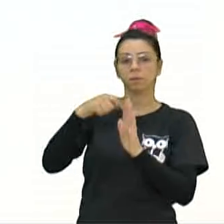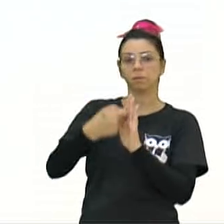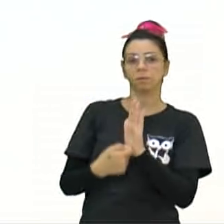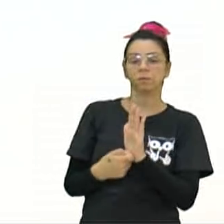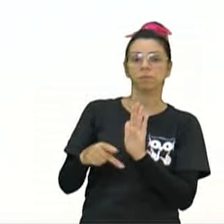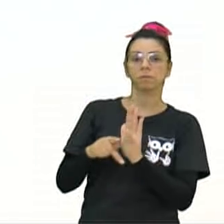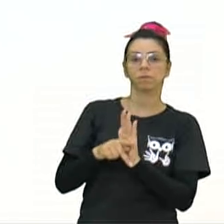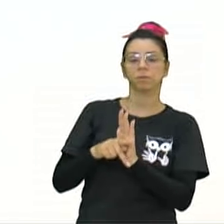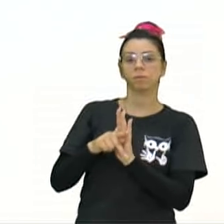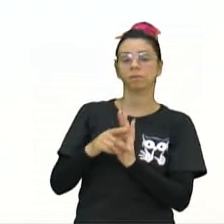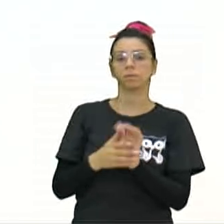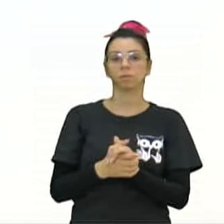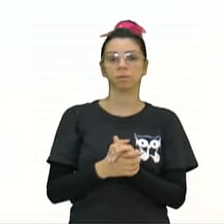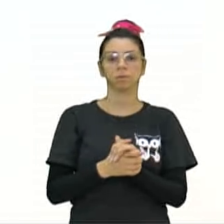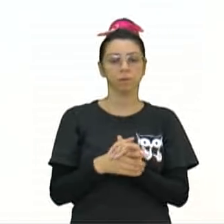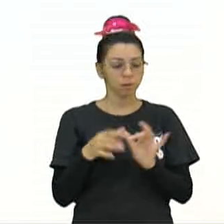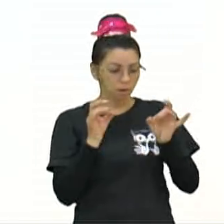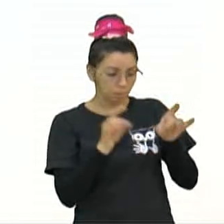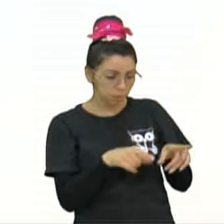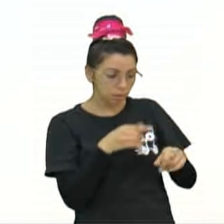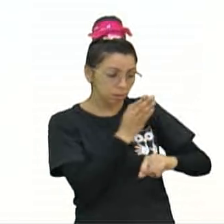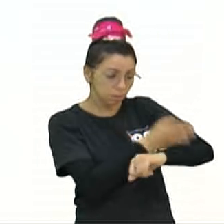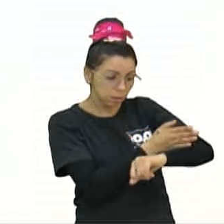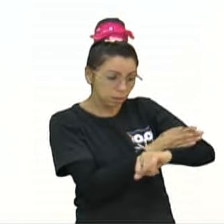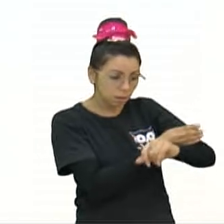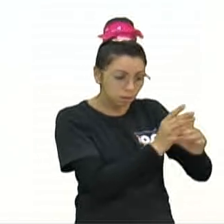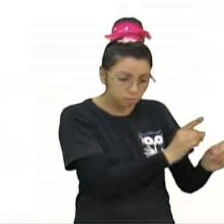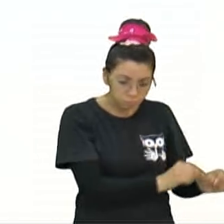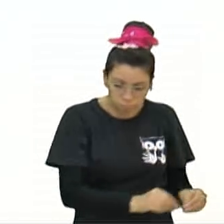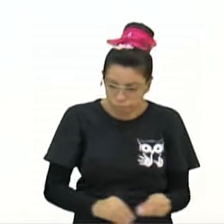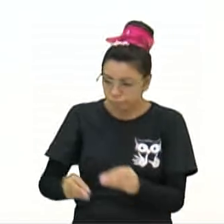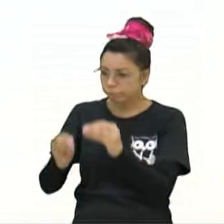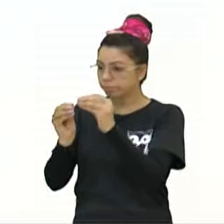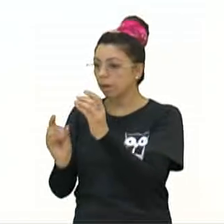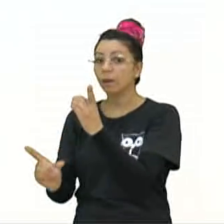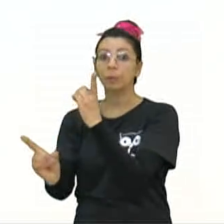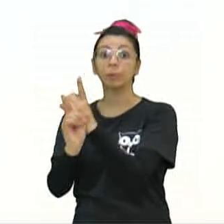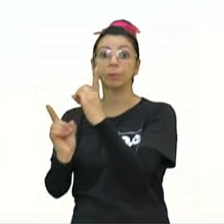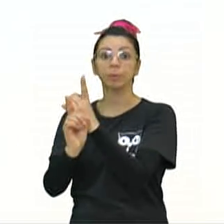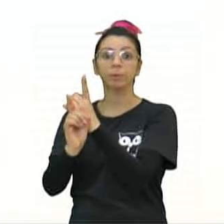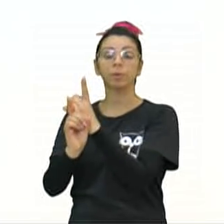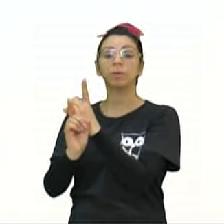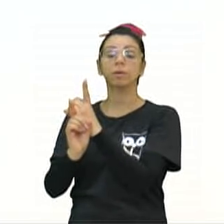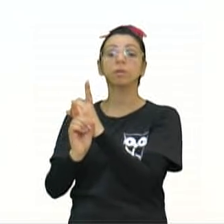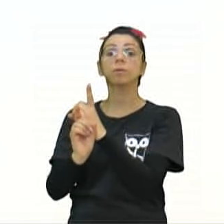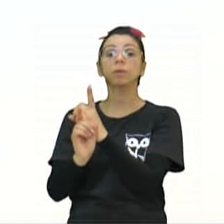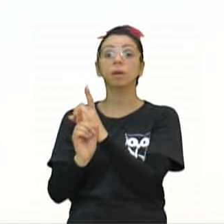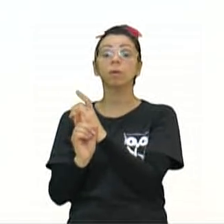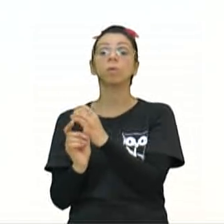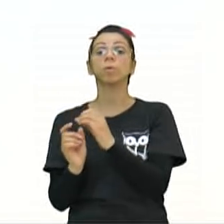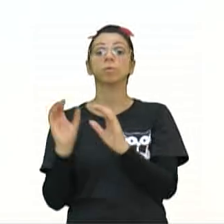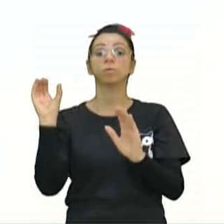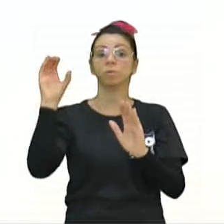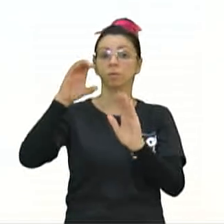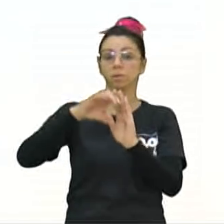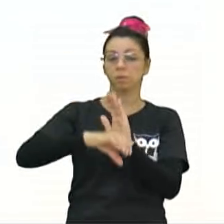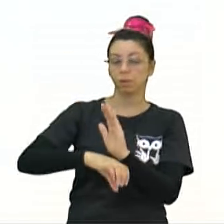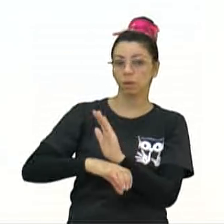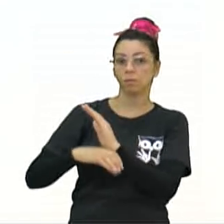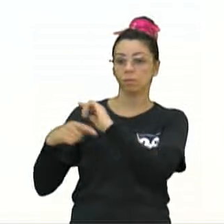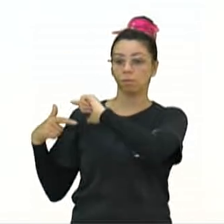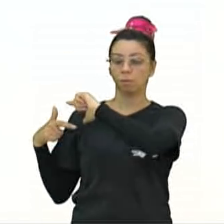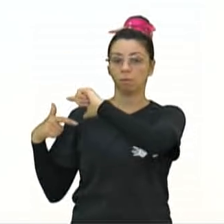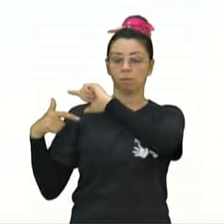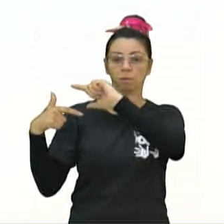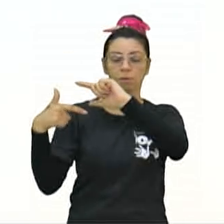foram redescobertos, retomando os padrões e conceitos da antiguidade clássica. Voltando a valorizar o corpo